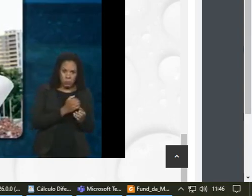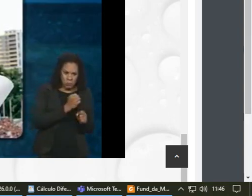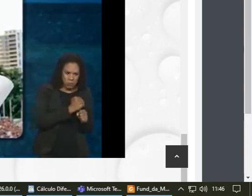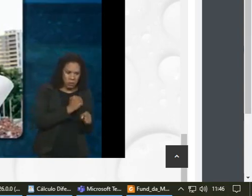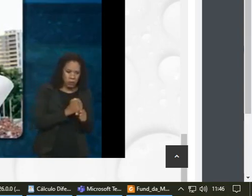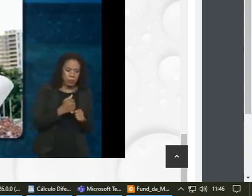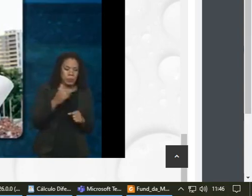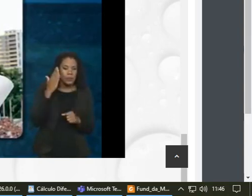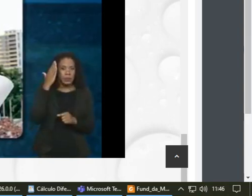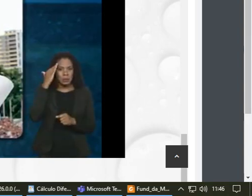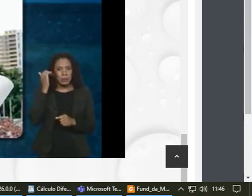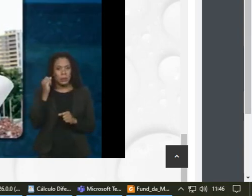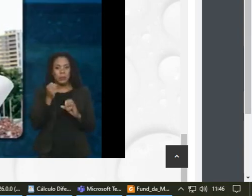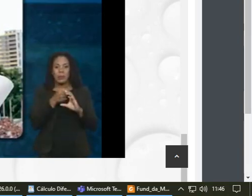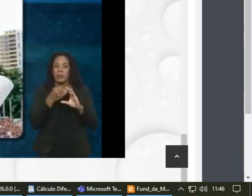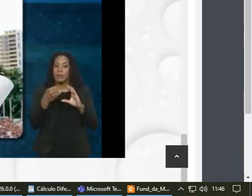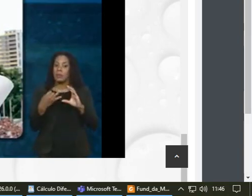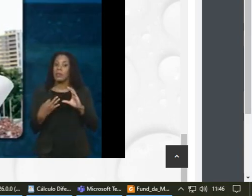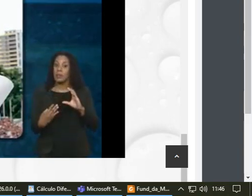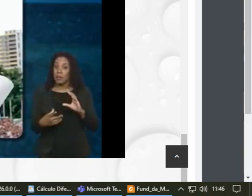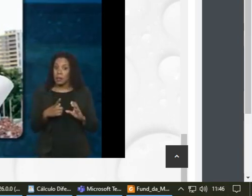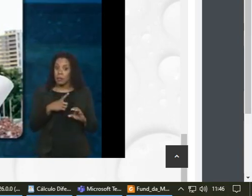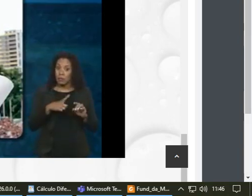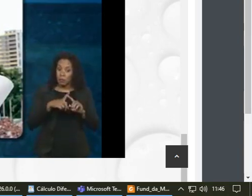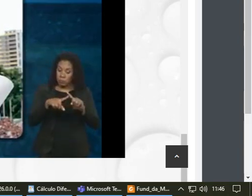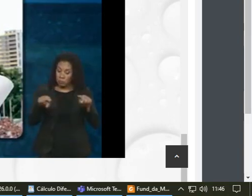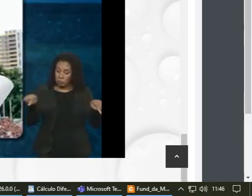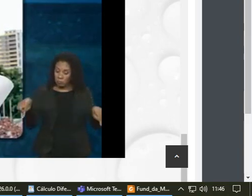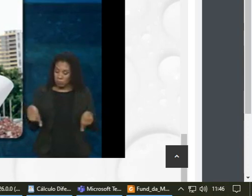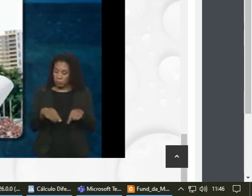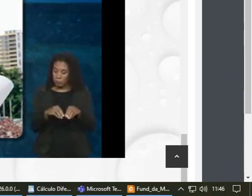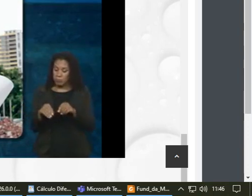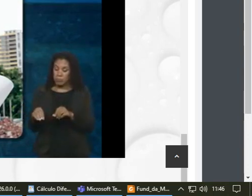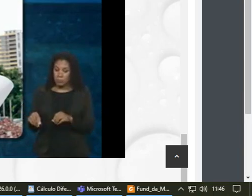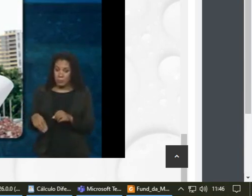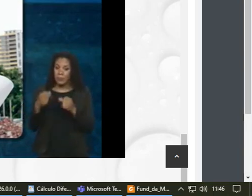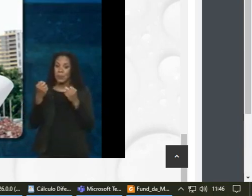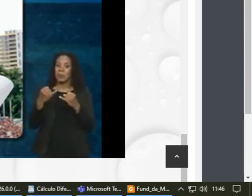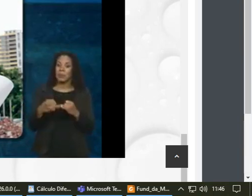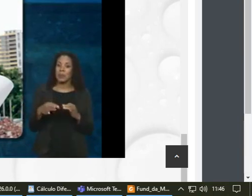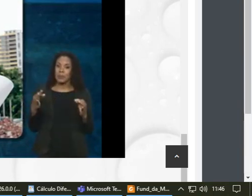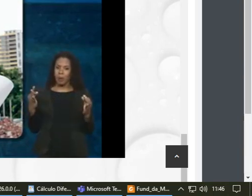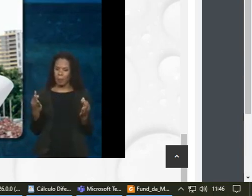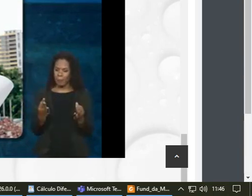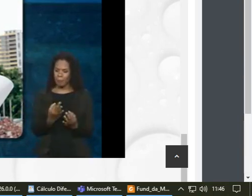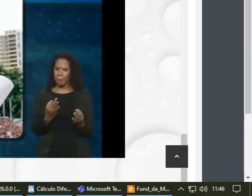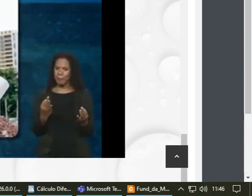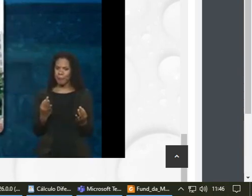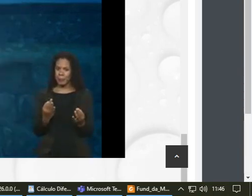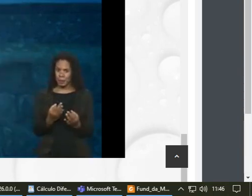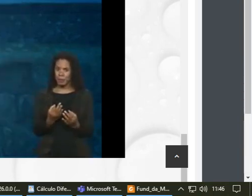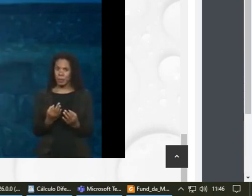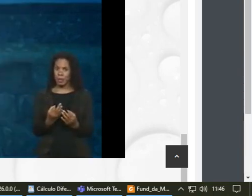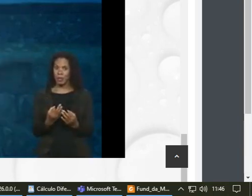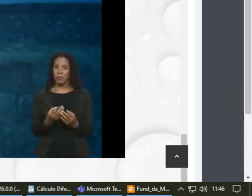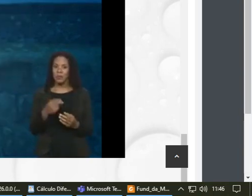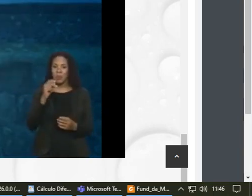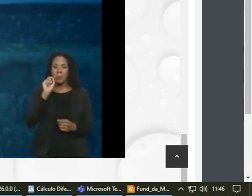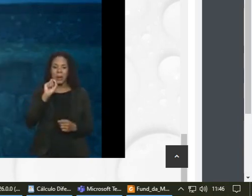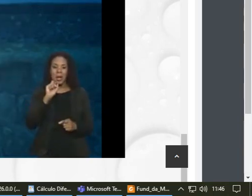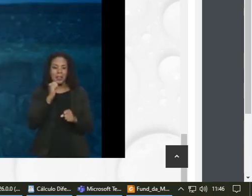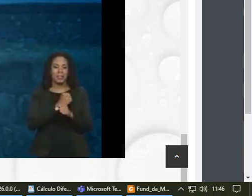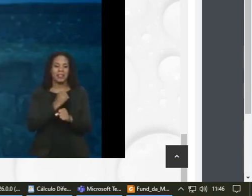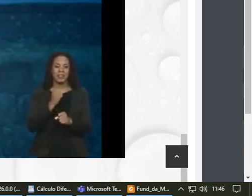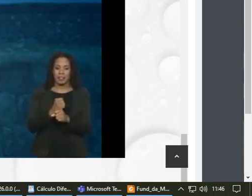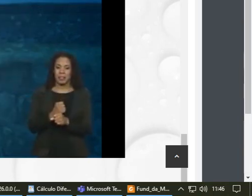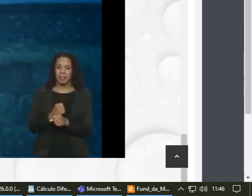as principais características geotécnicas da área para orientar o projeto segundo as aptidões naturais do local. Esses